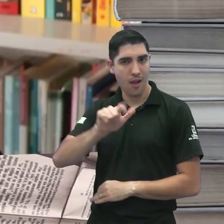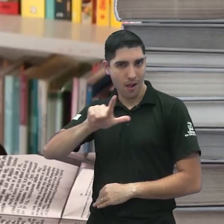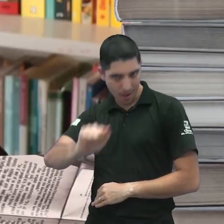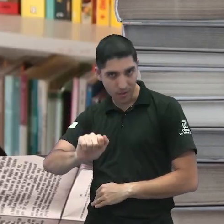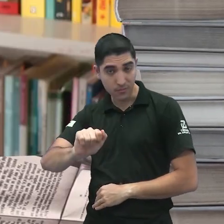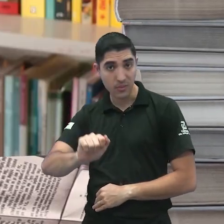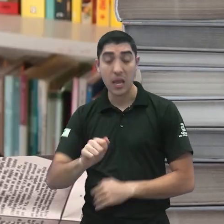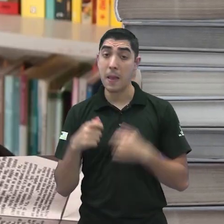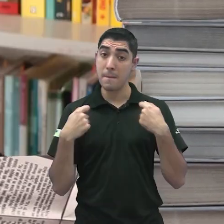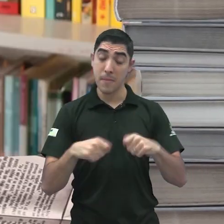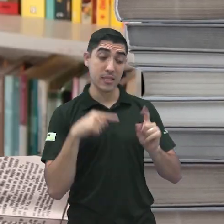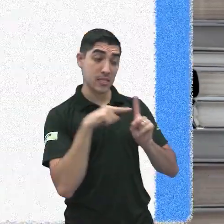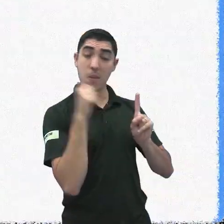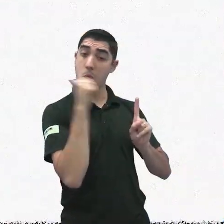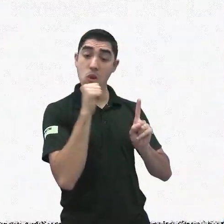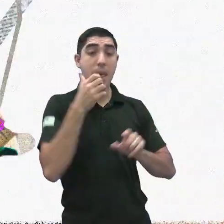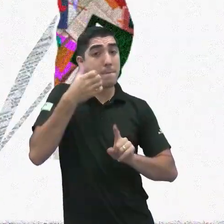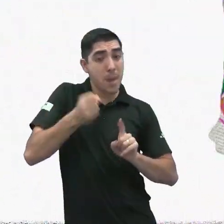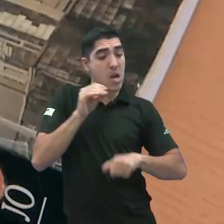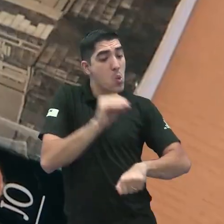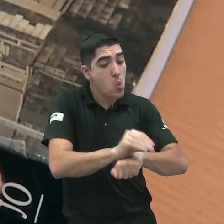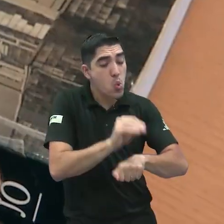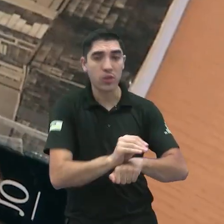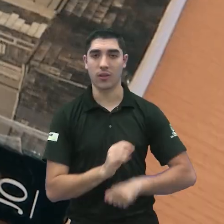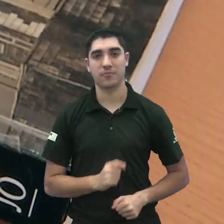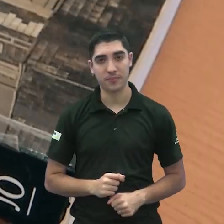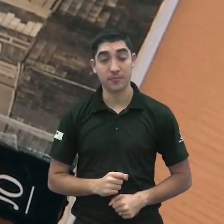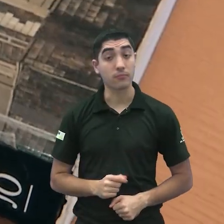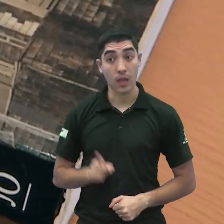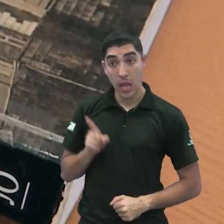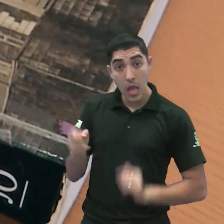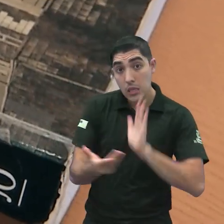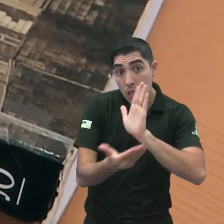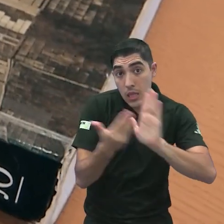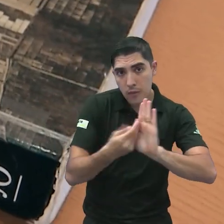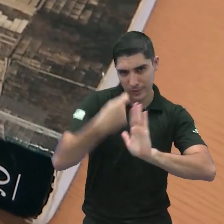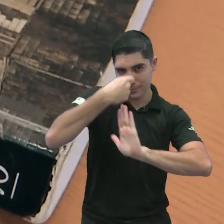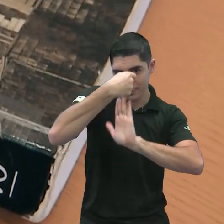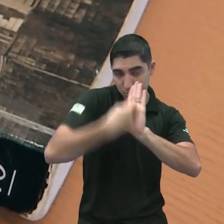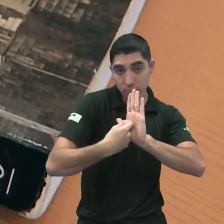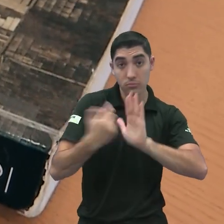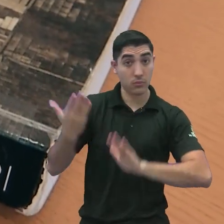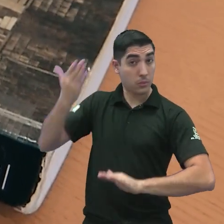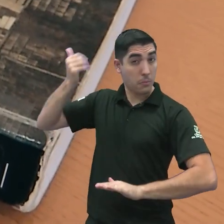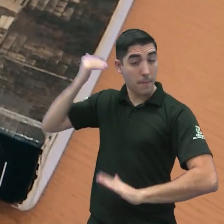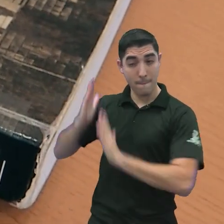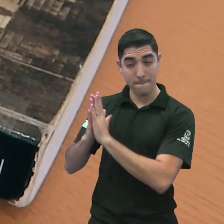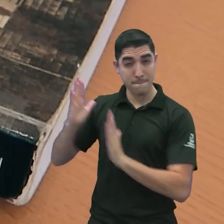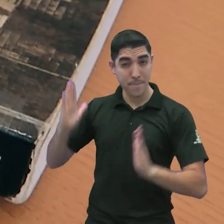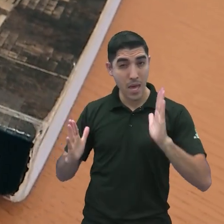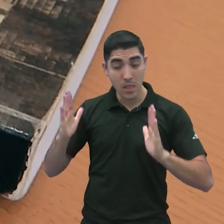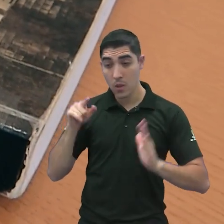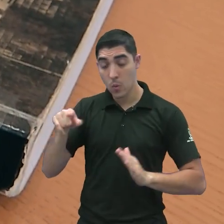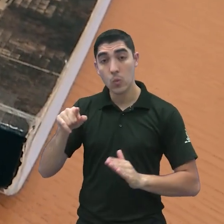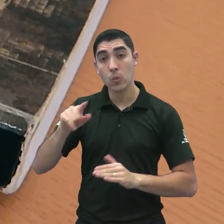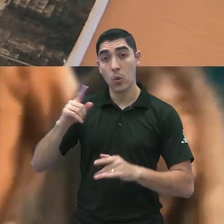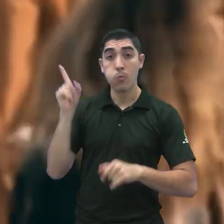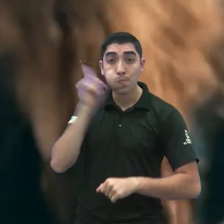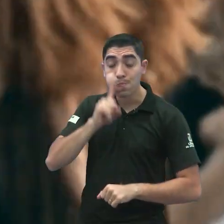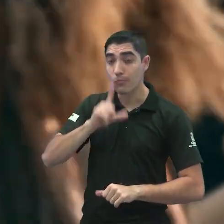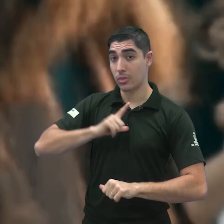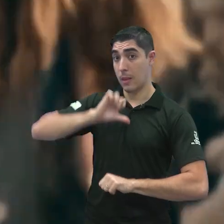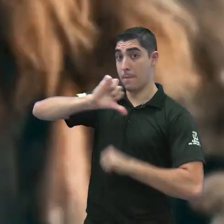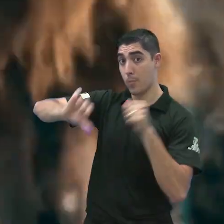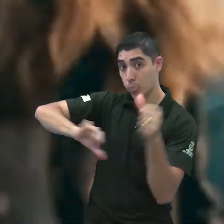Alabama, teria que ser a figura de uma mulher branca. O livro foi escrito em um momento em que os Estados Unidos estavam se transformando.